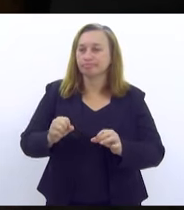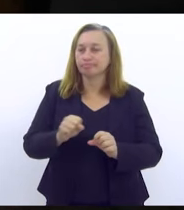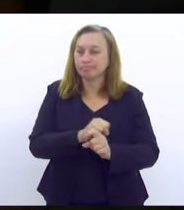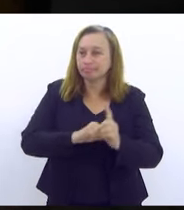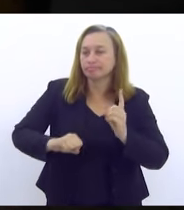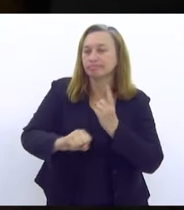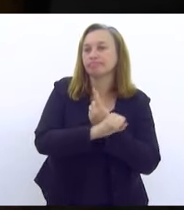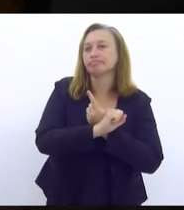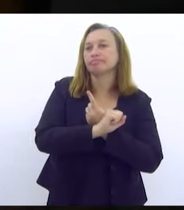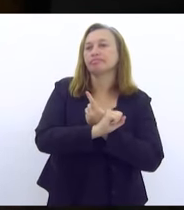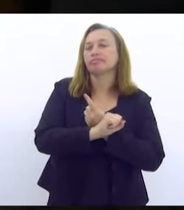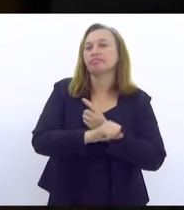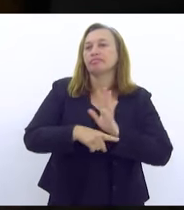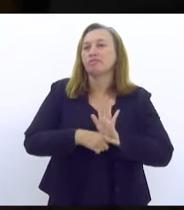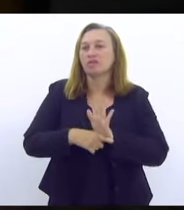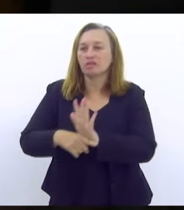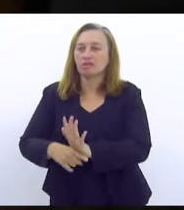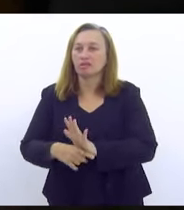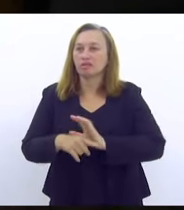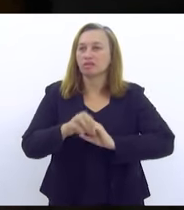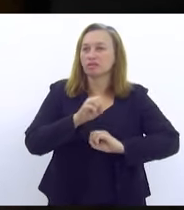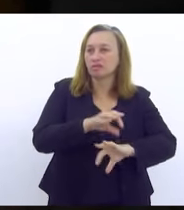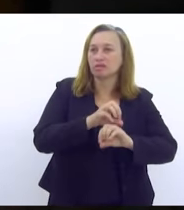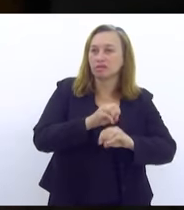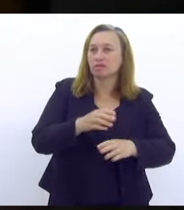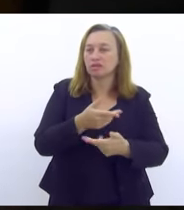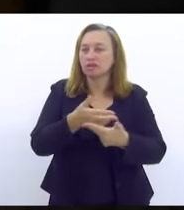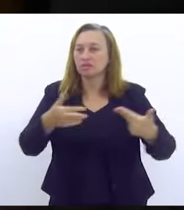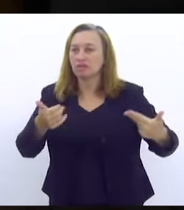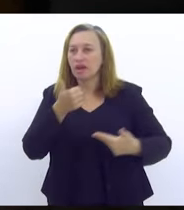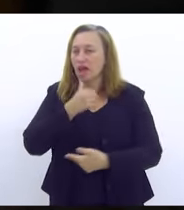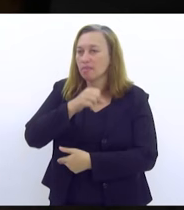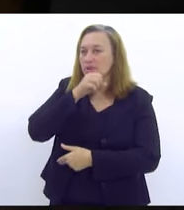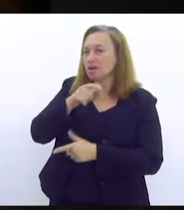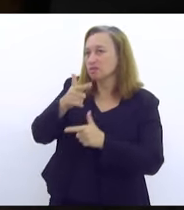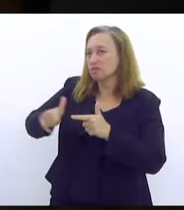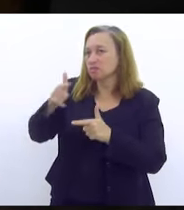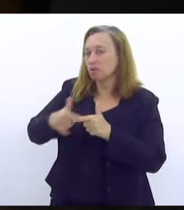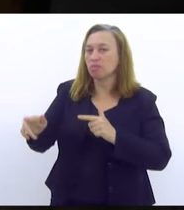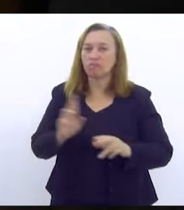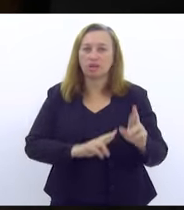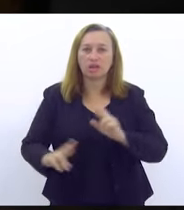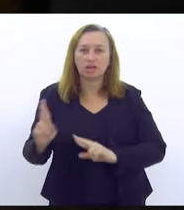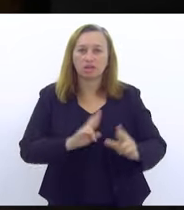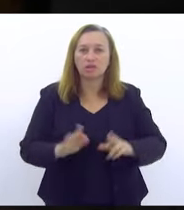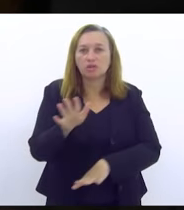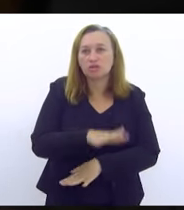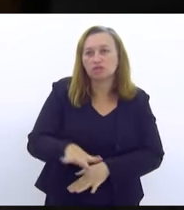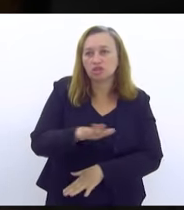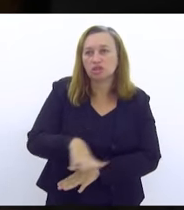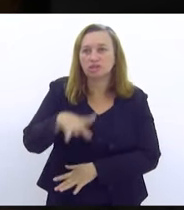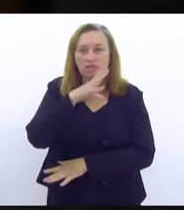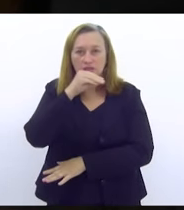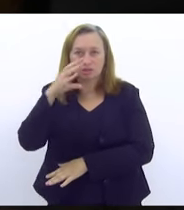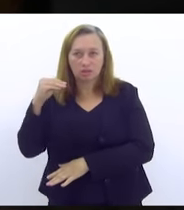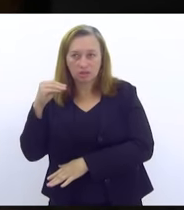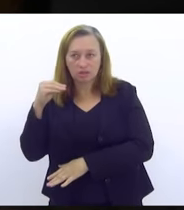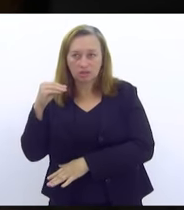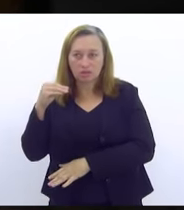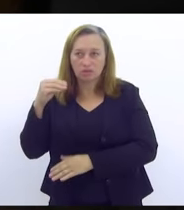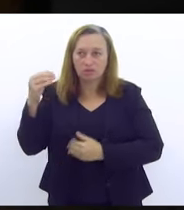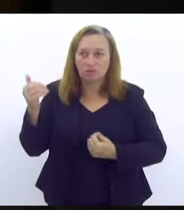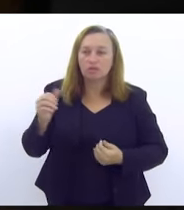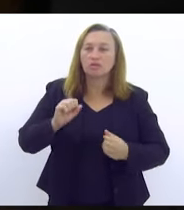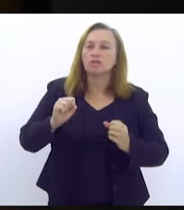ajudava na educação e orientação de muitas mães sobre problemas de relação com crianças e adolescentes, com auxílio